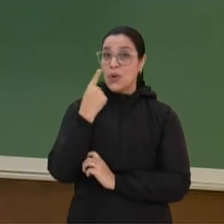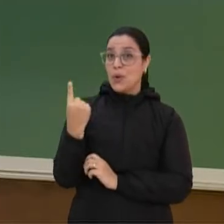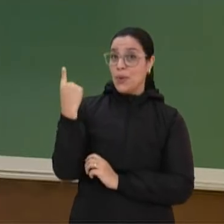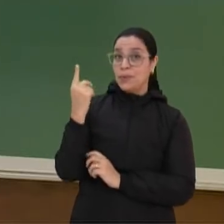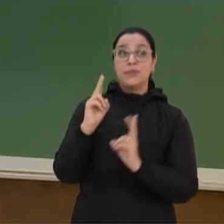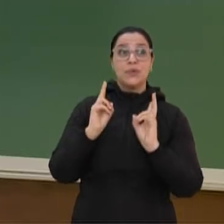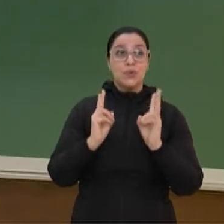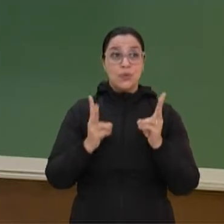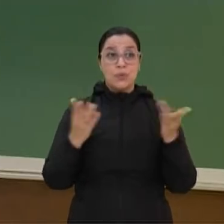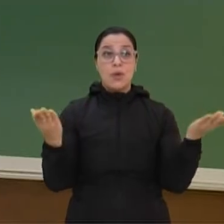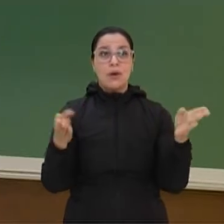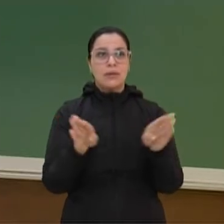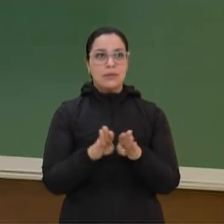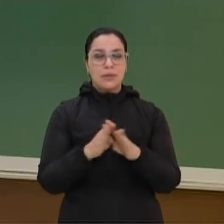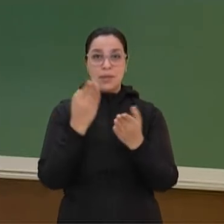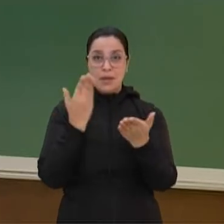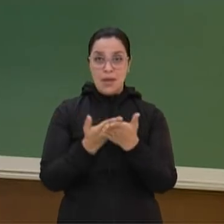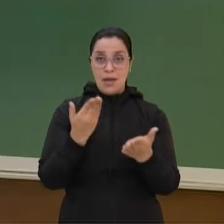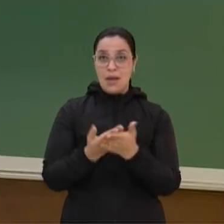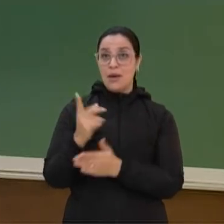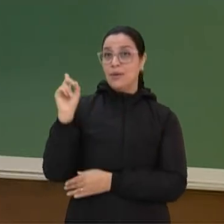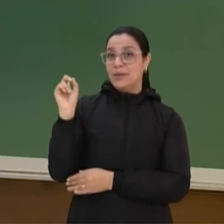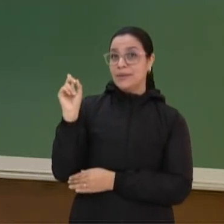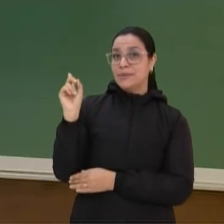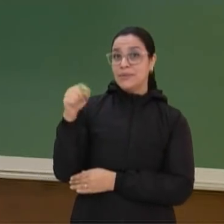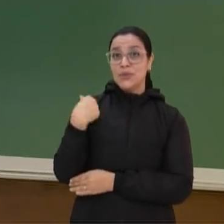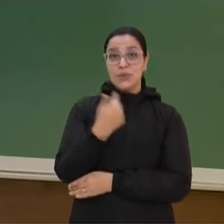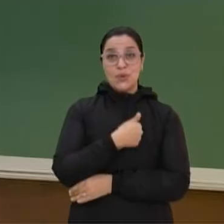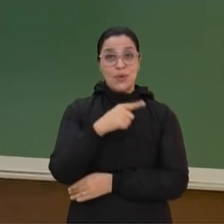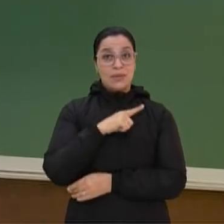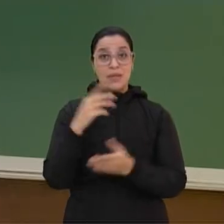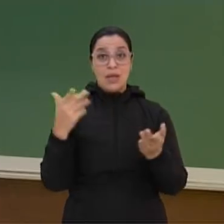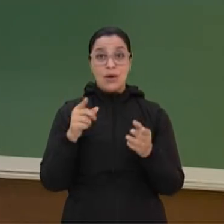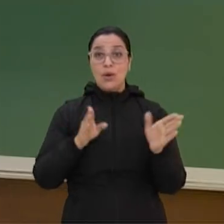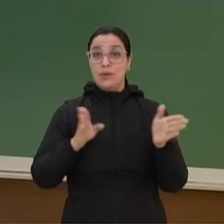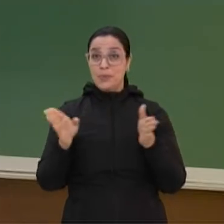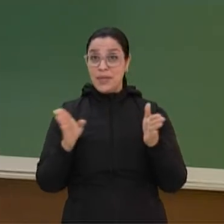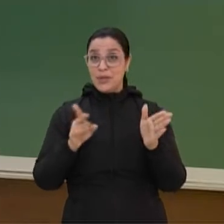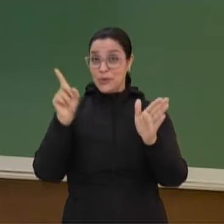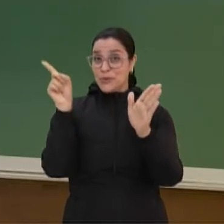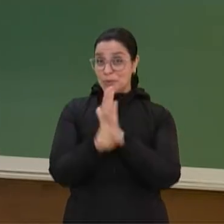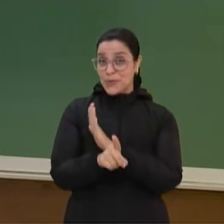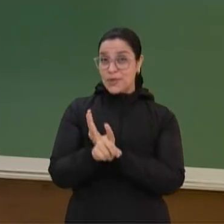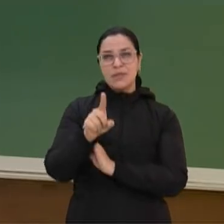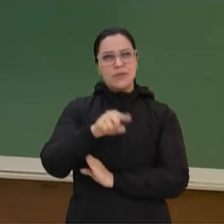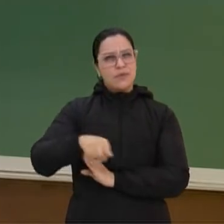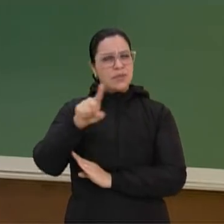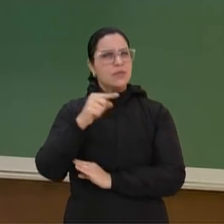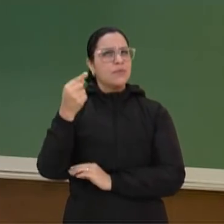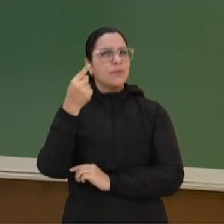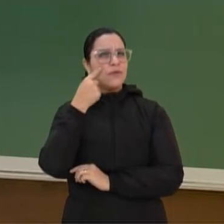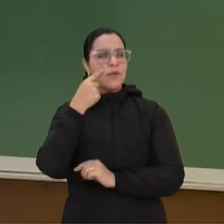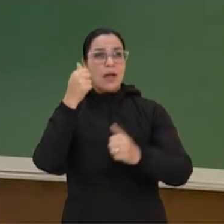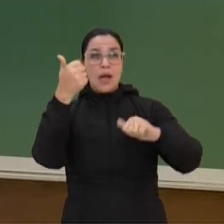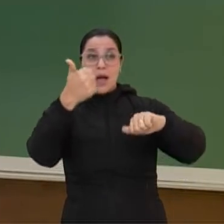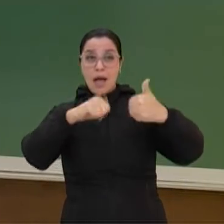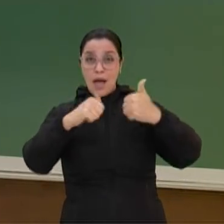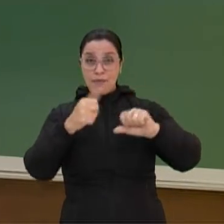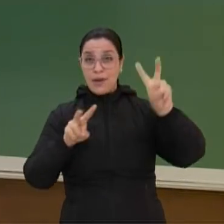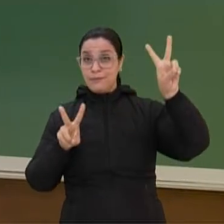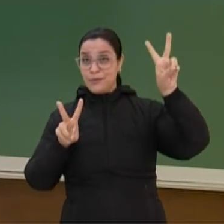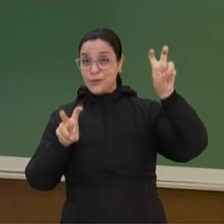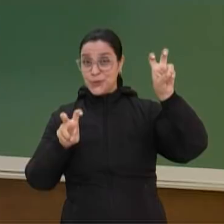Nós vimos o desfecho, sim, aqui na questão de número 2, que foi quando a moça só faltou morrer de